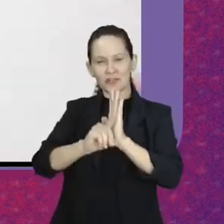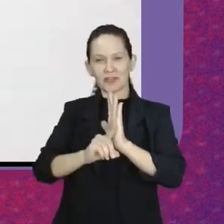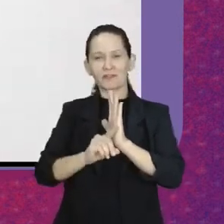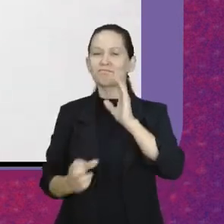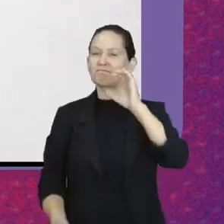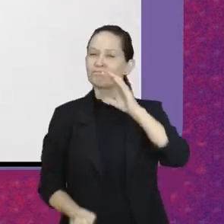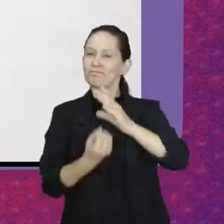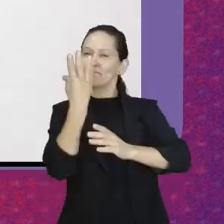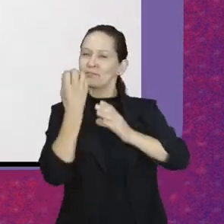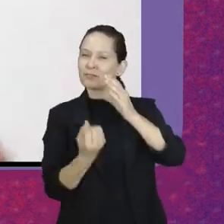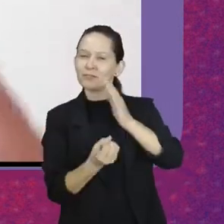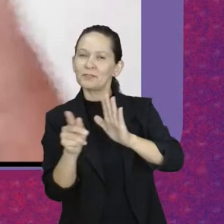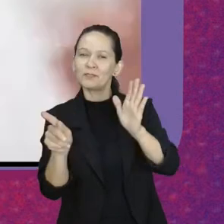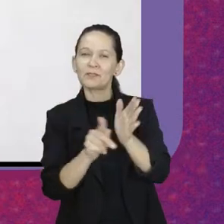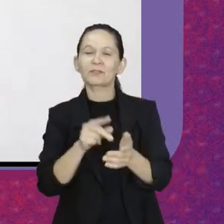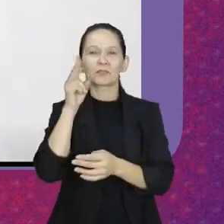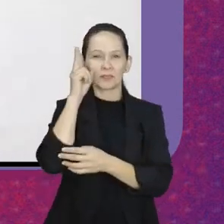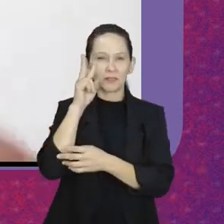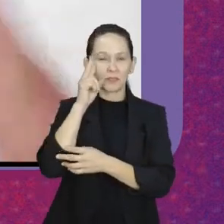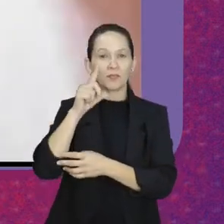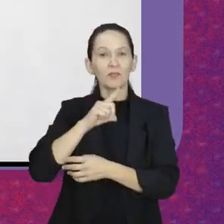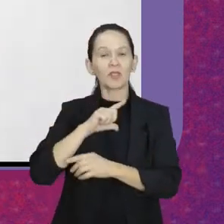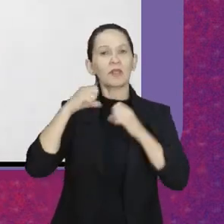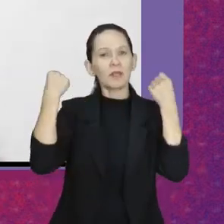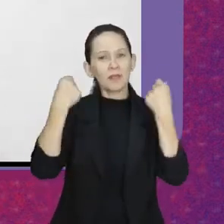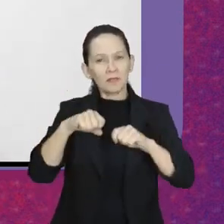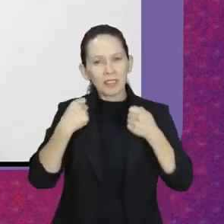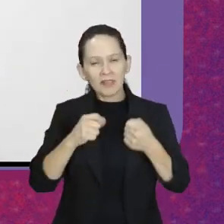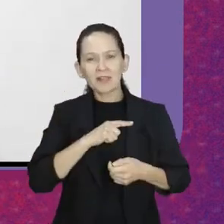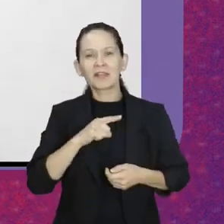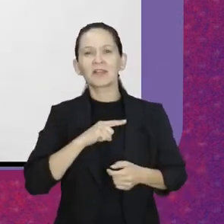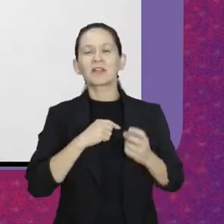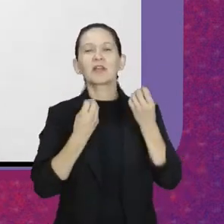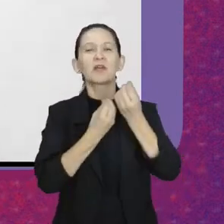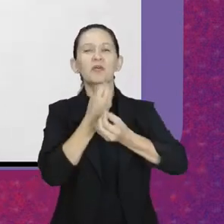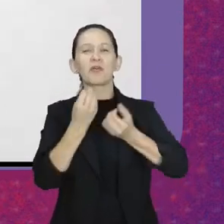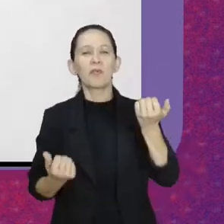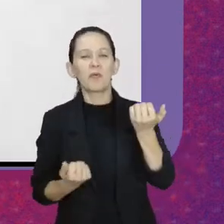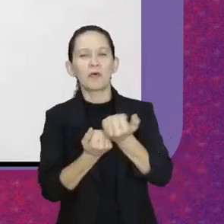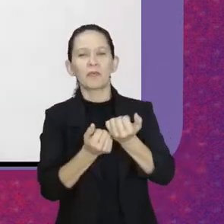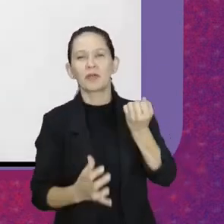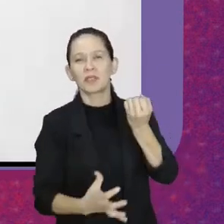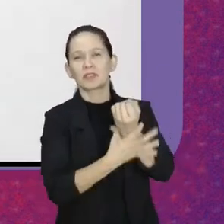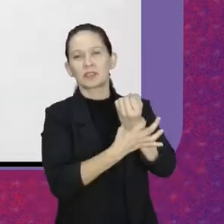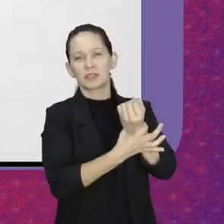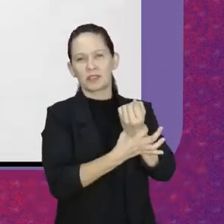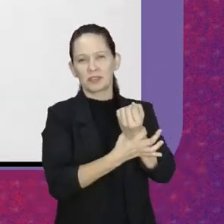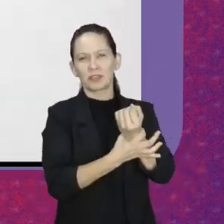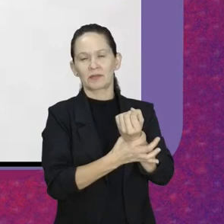construção histórica de que tenha que ter condições e garantias